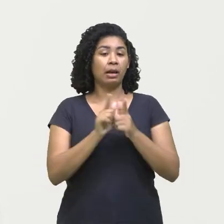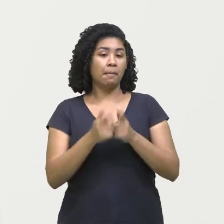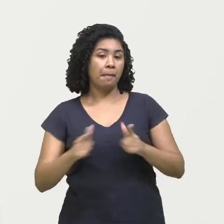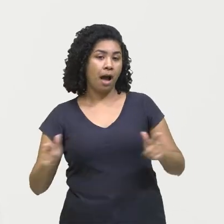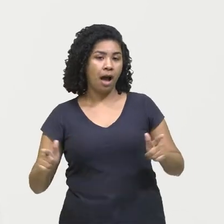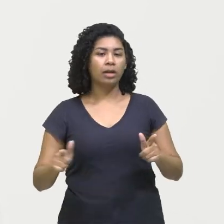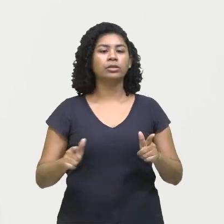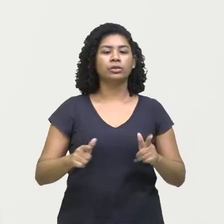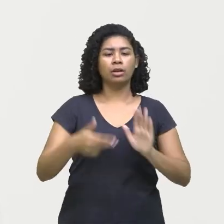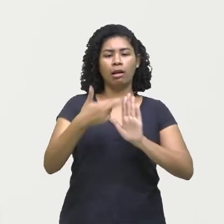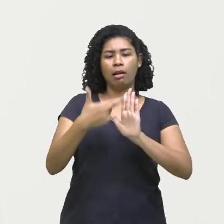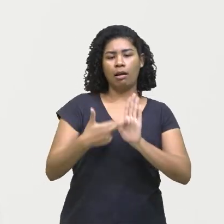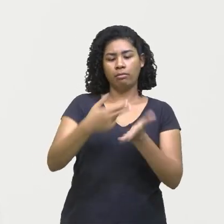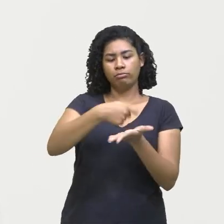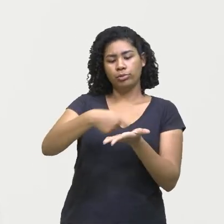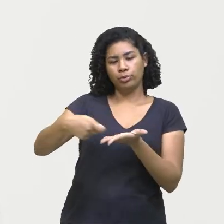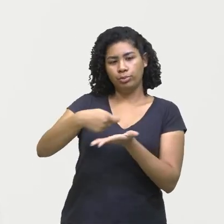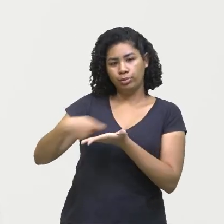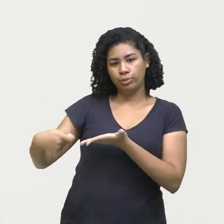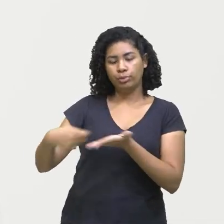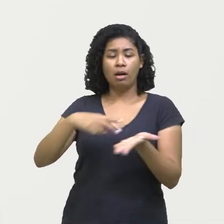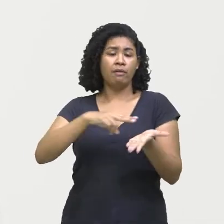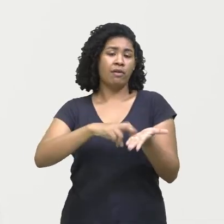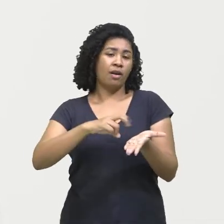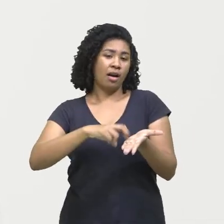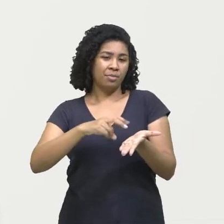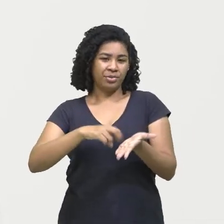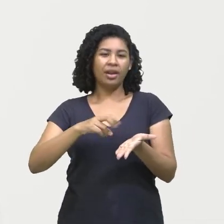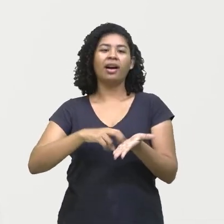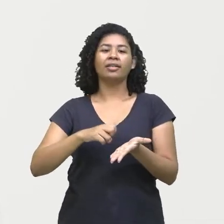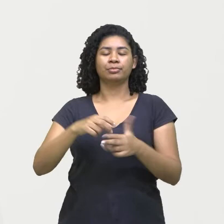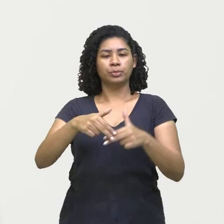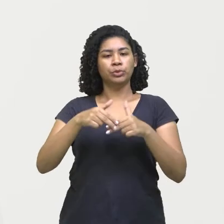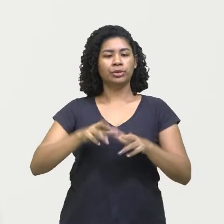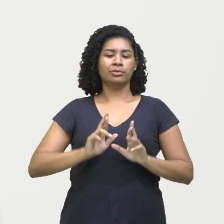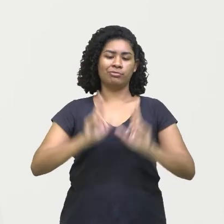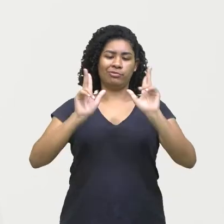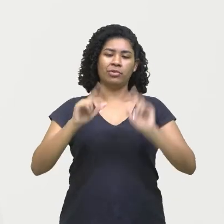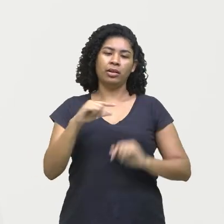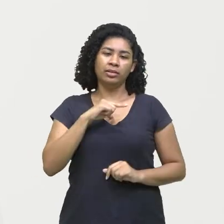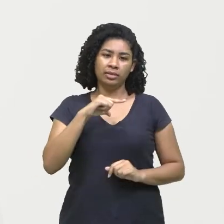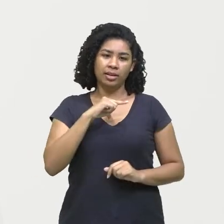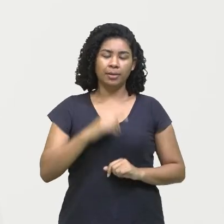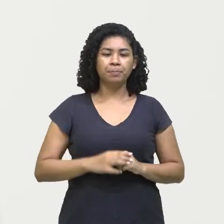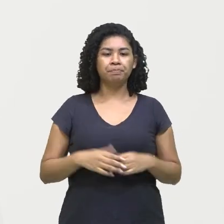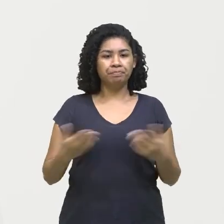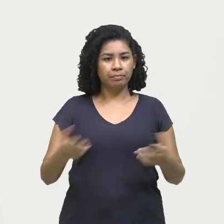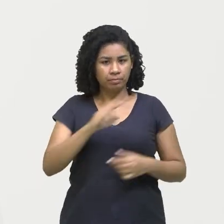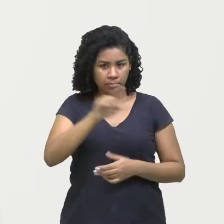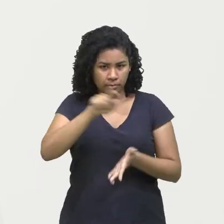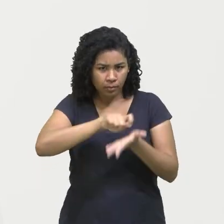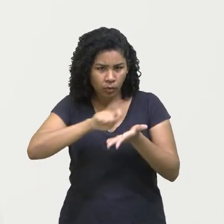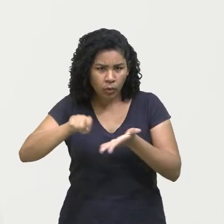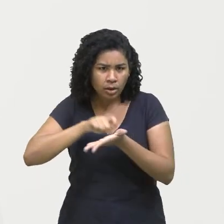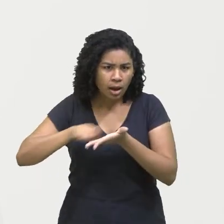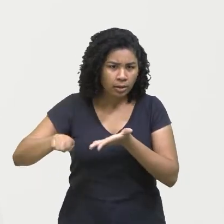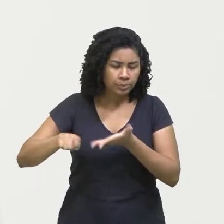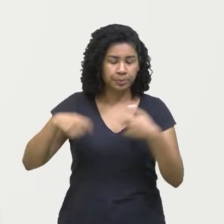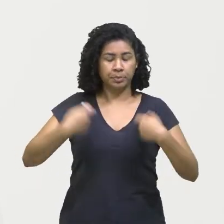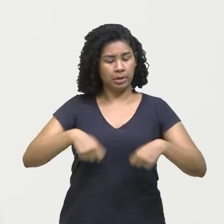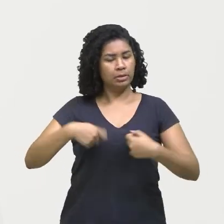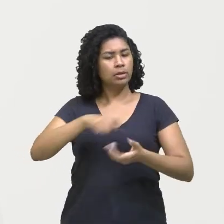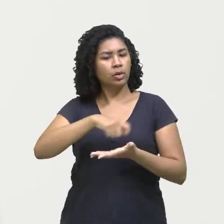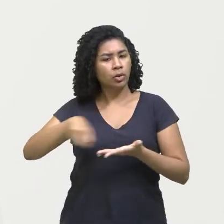a ortografia, o vocabulário. Então, confiram aí, vê se vocês anotaram direitinho, que essas são as